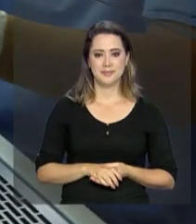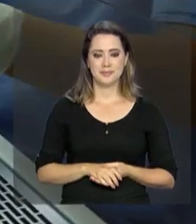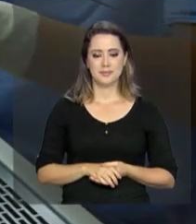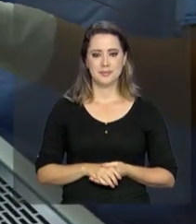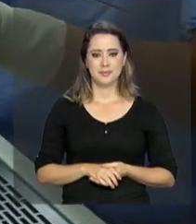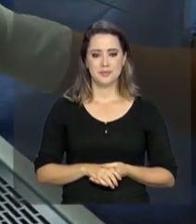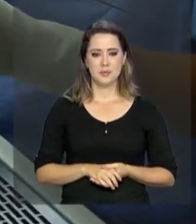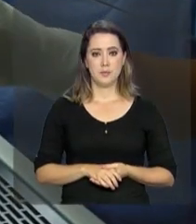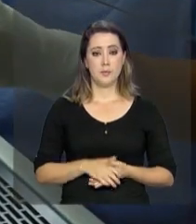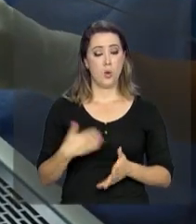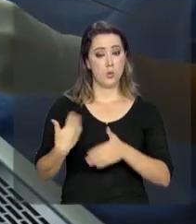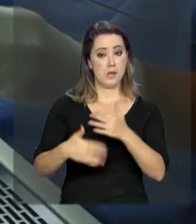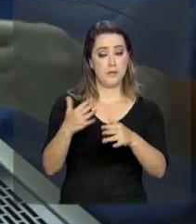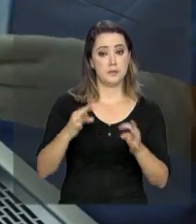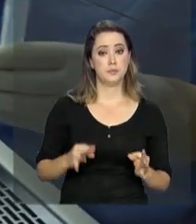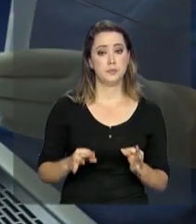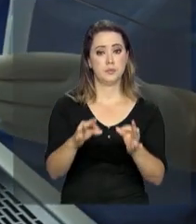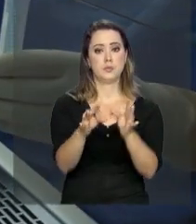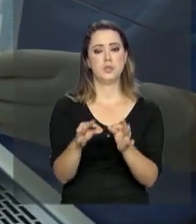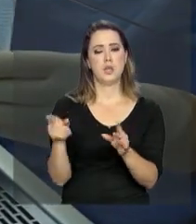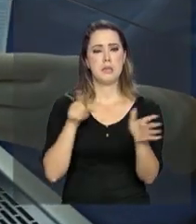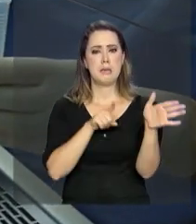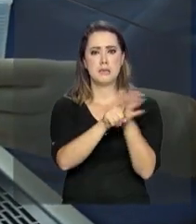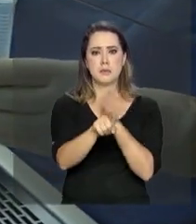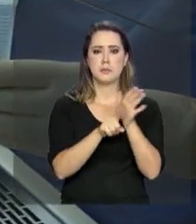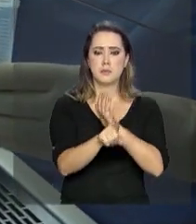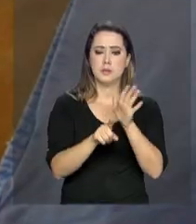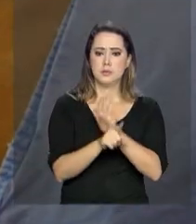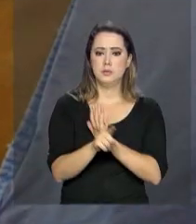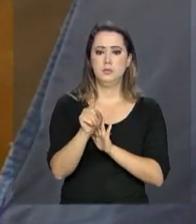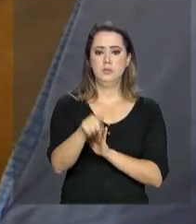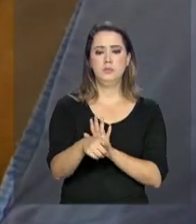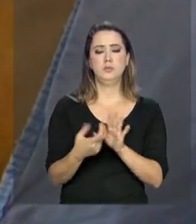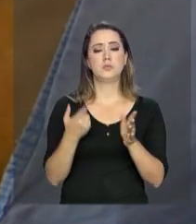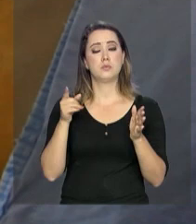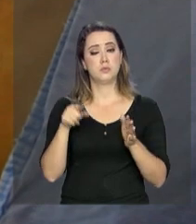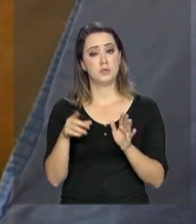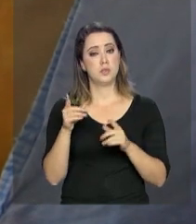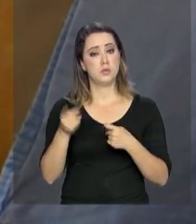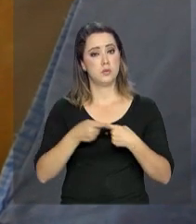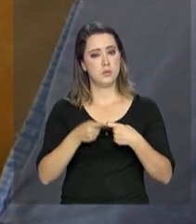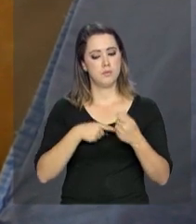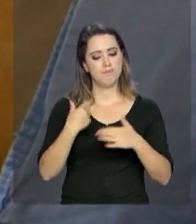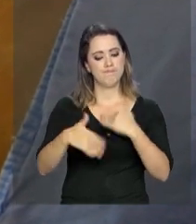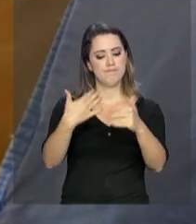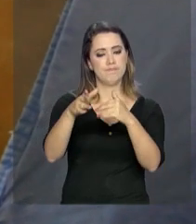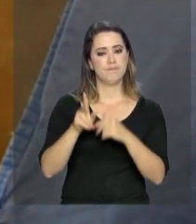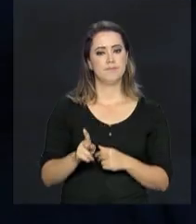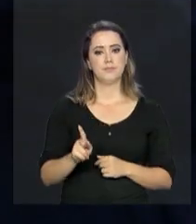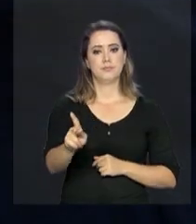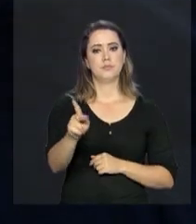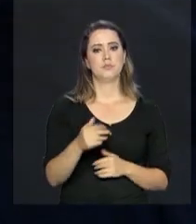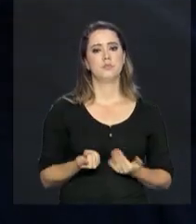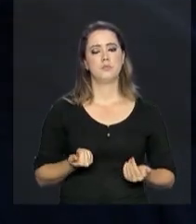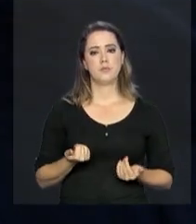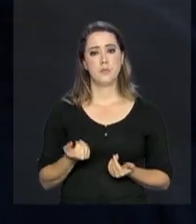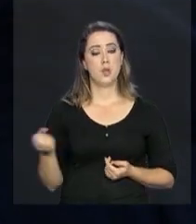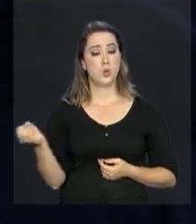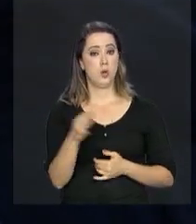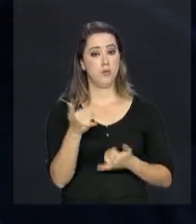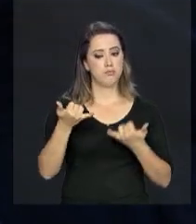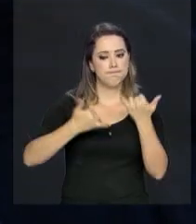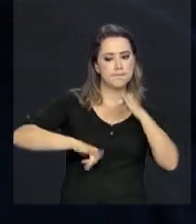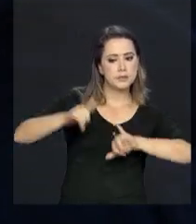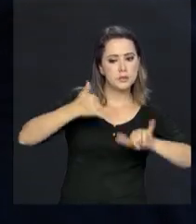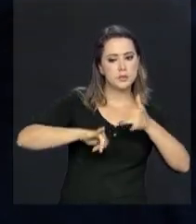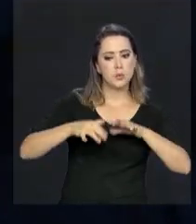os avanços tecnológicos e as pesquisas científicas fazem com que a medicina avança se constantemente novas substâncias para o